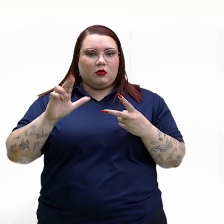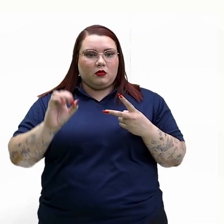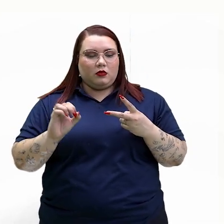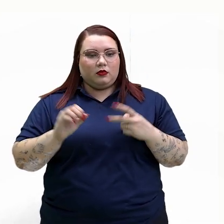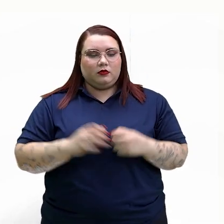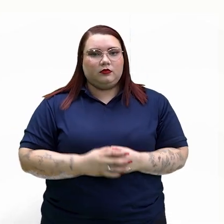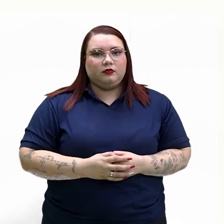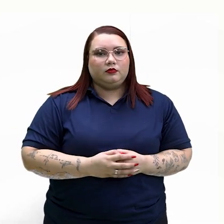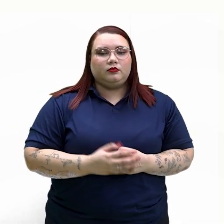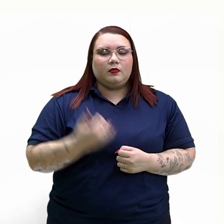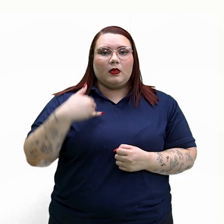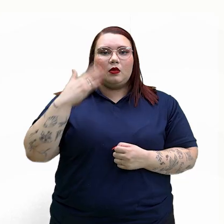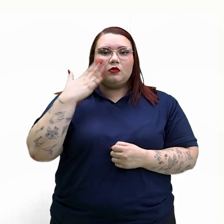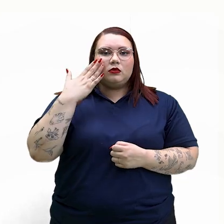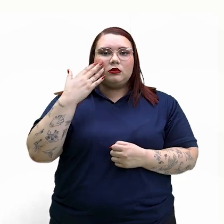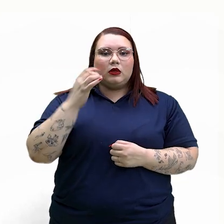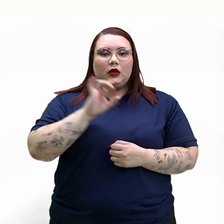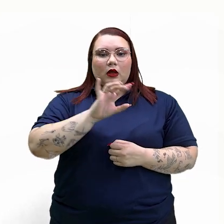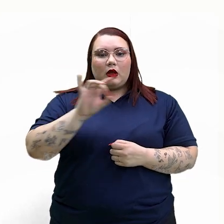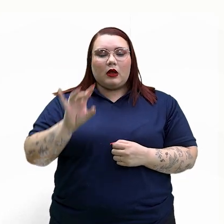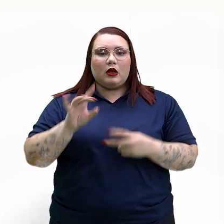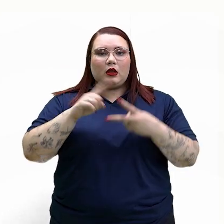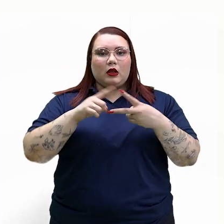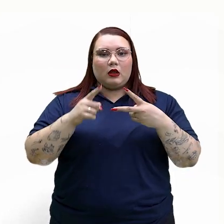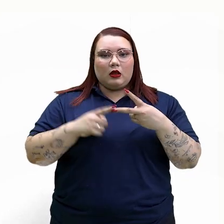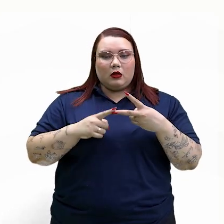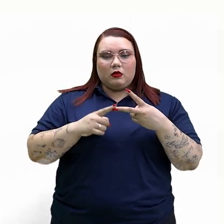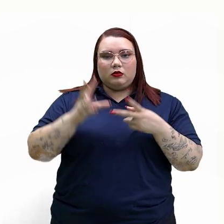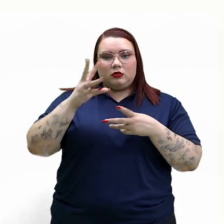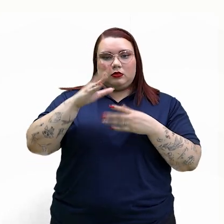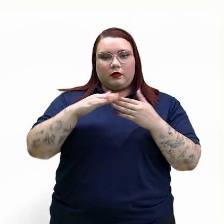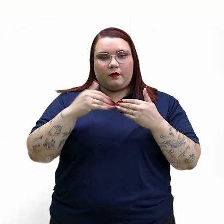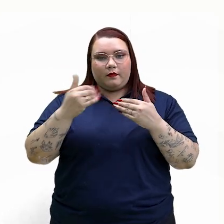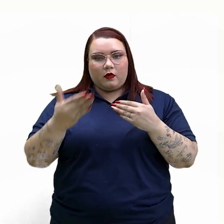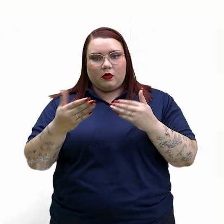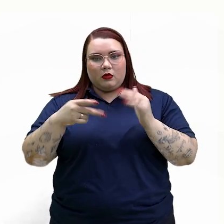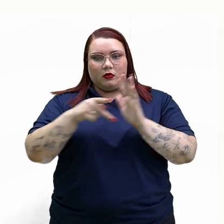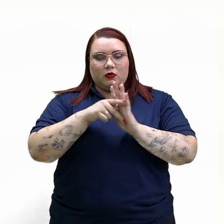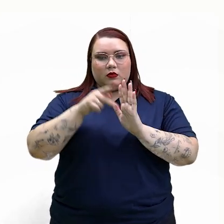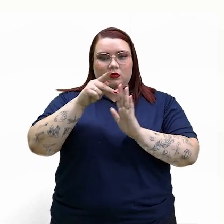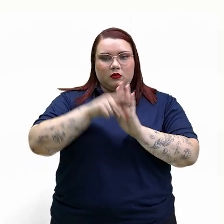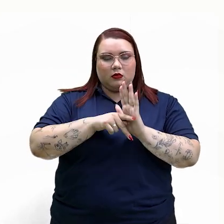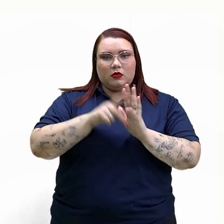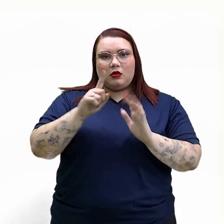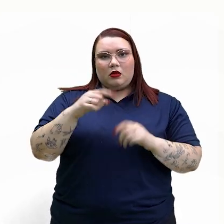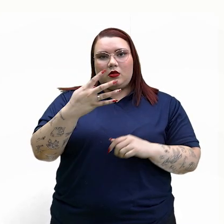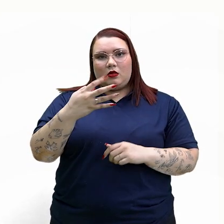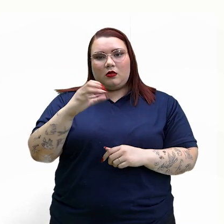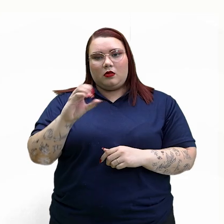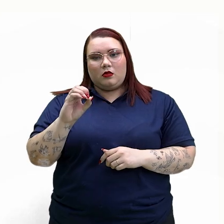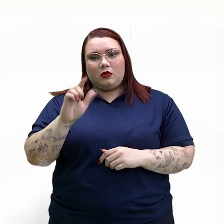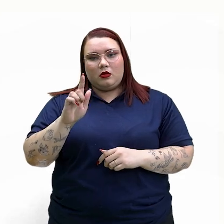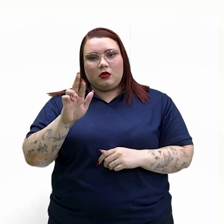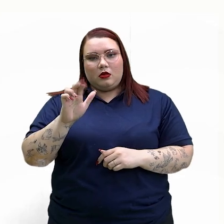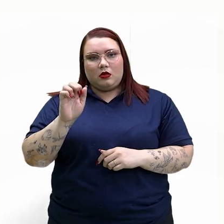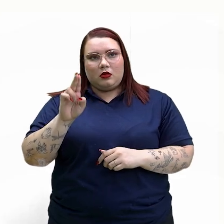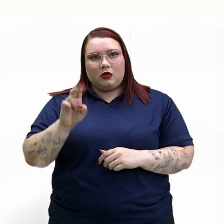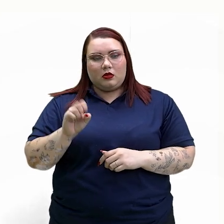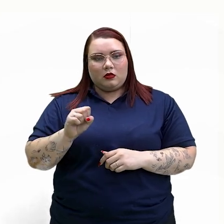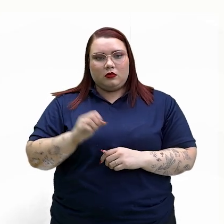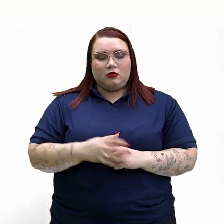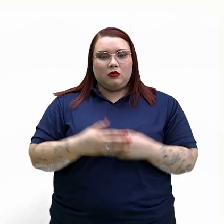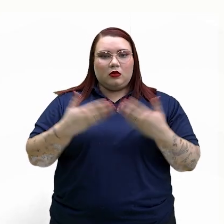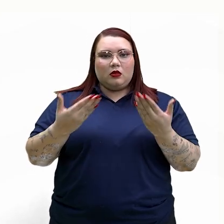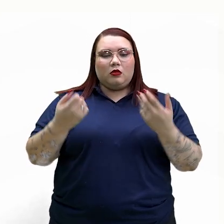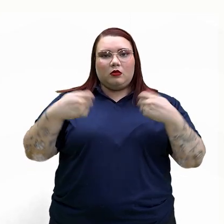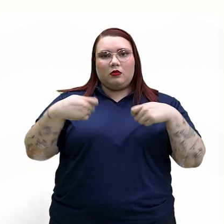sei que cada ângulo externo desse projeto, mede 40 graus. E aí, eu